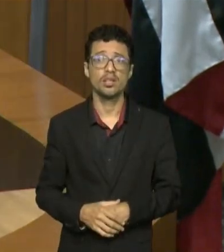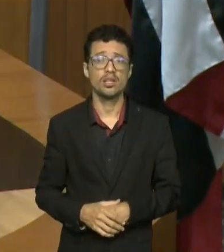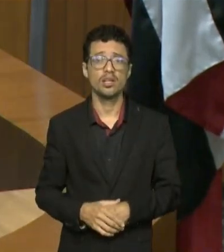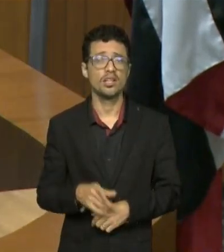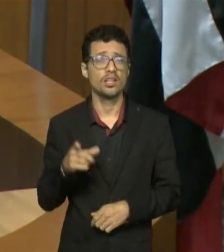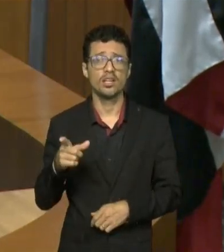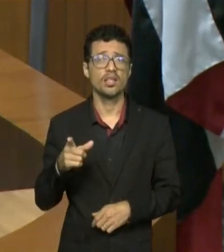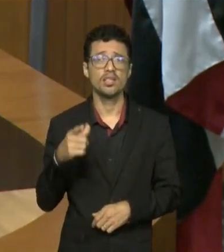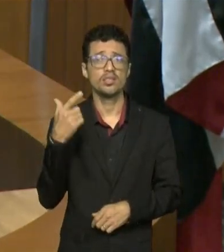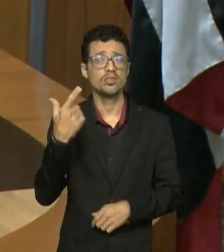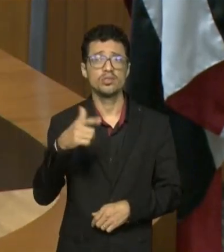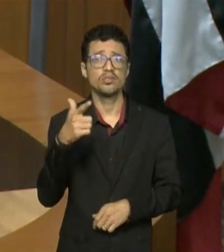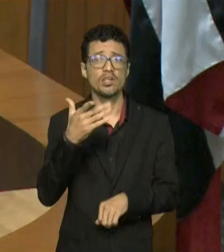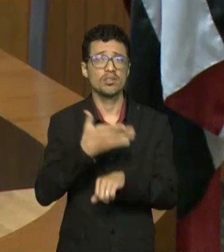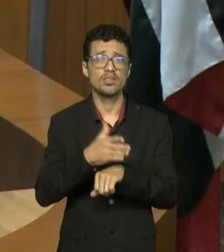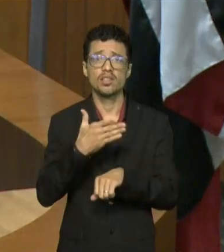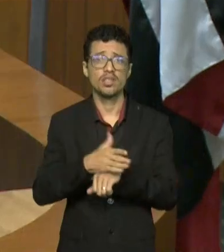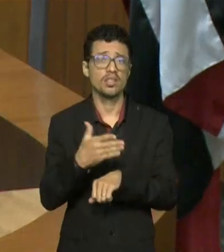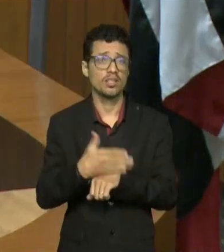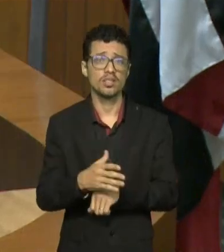disparos.